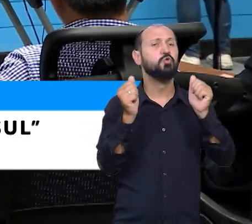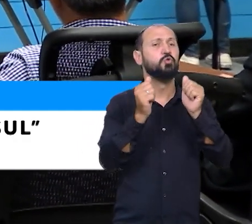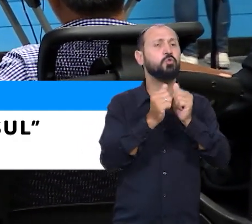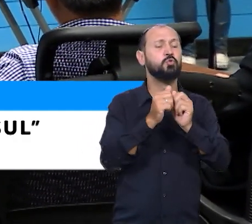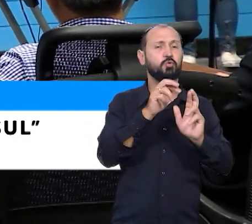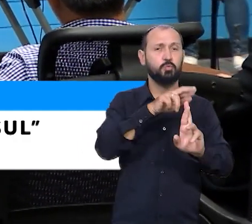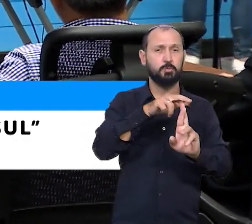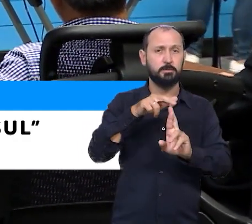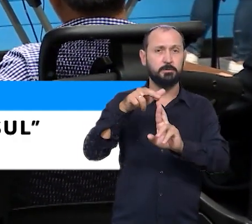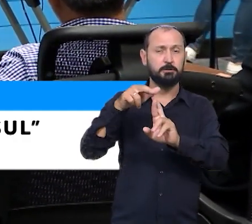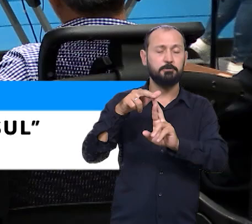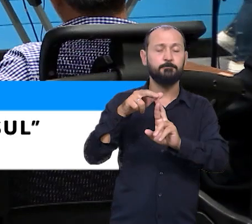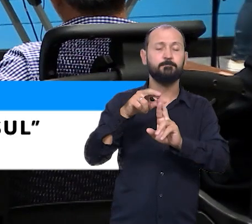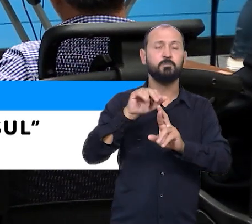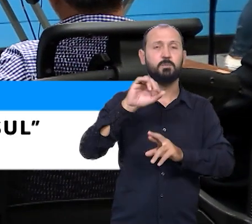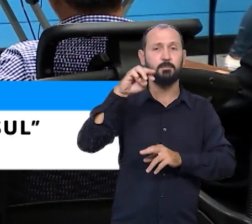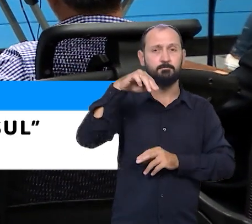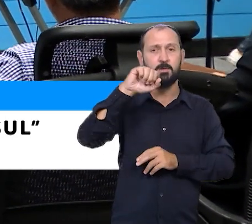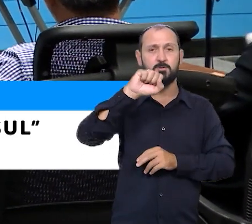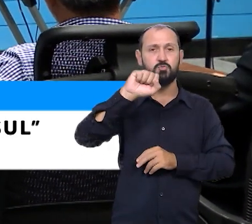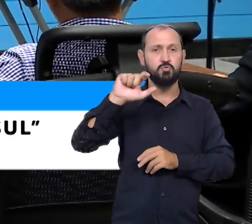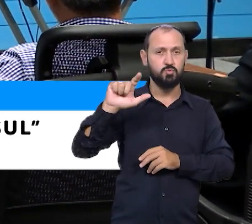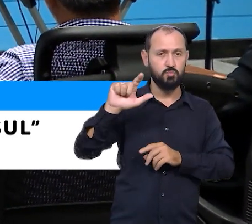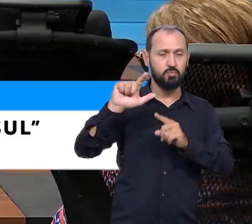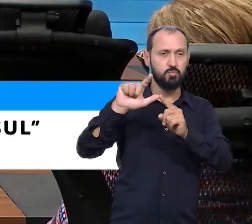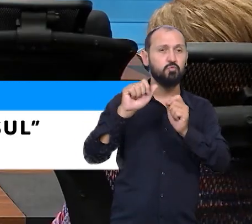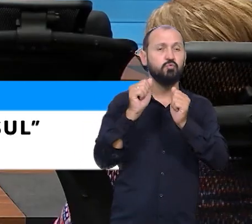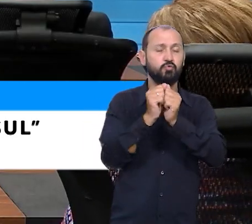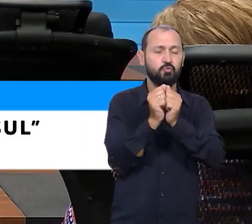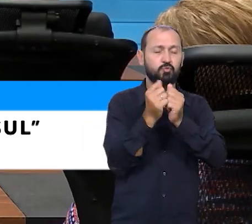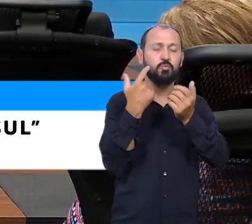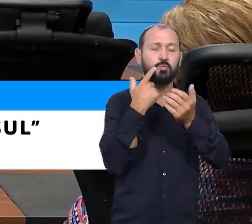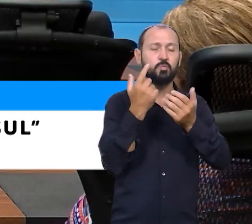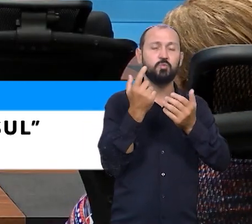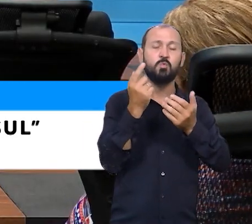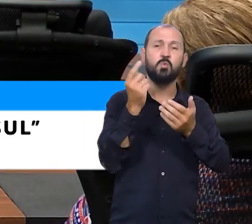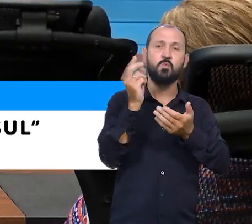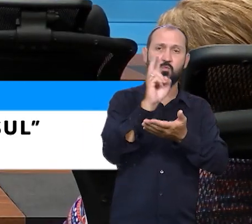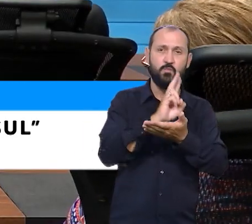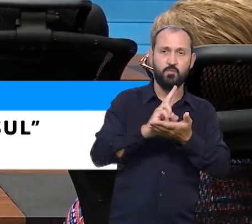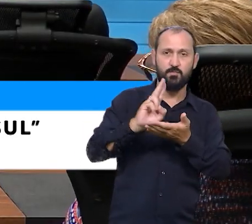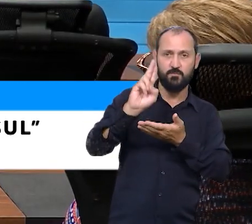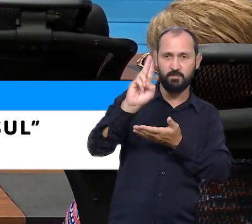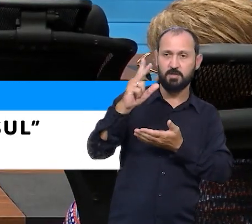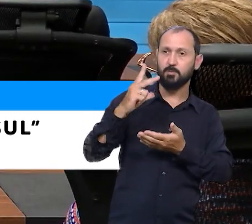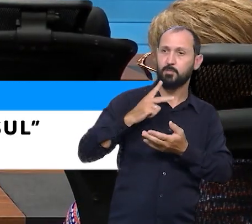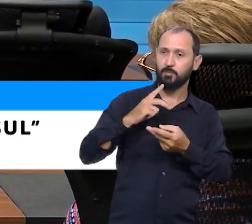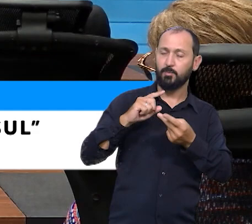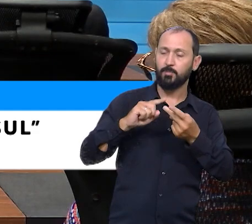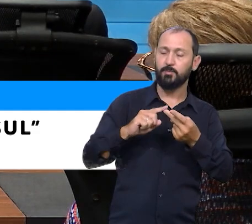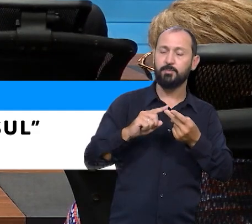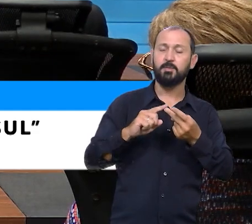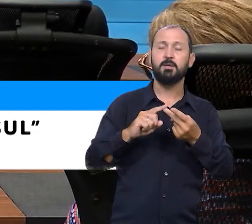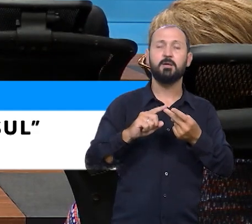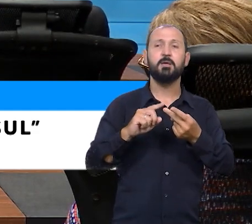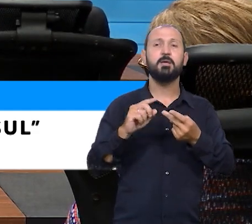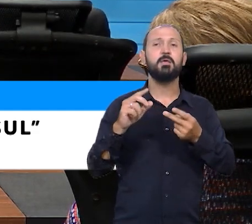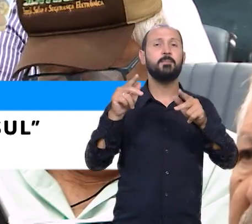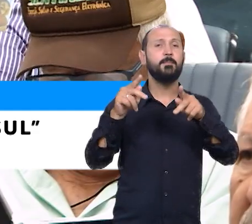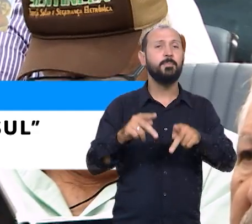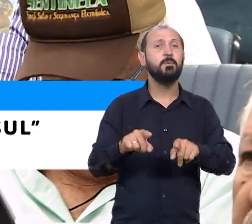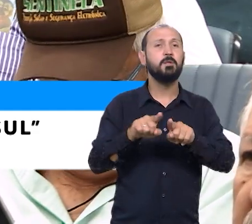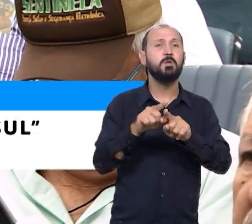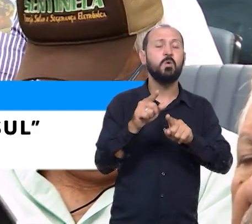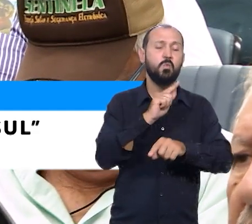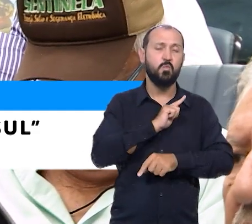com representantes do Instituto de Meio Ambiente de Mato Grosso do Sul, com universidades públicas e particulares, representantes do governo